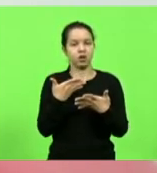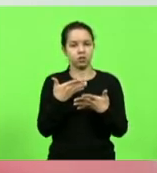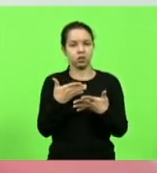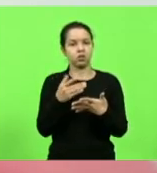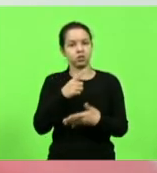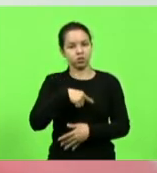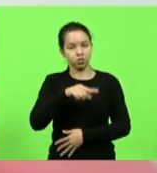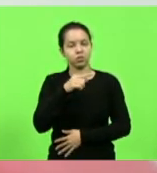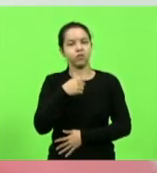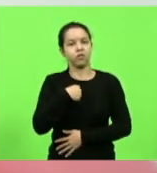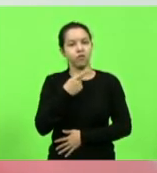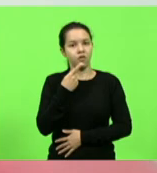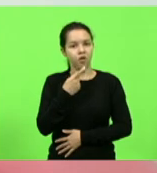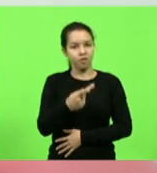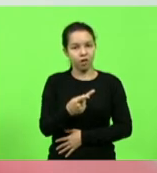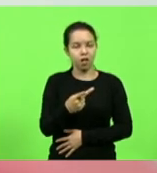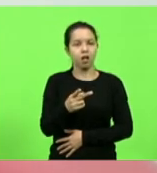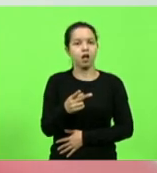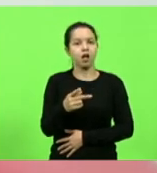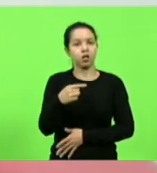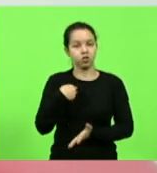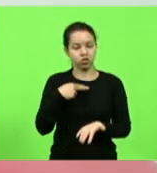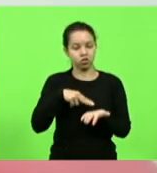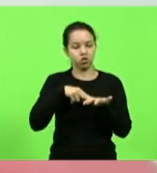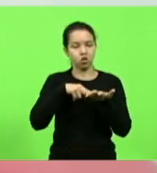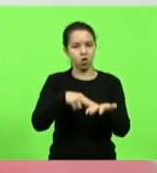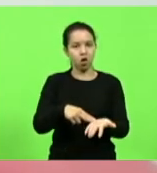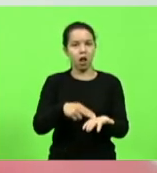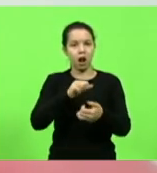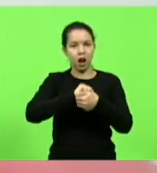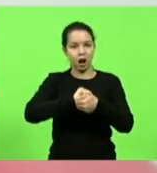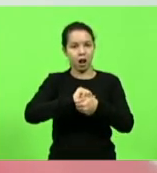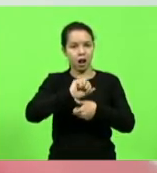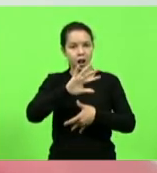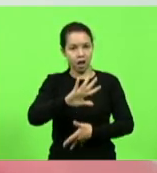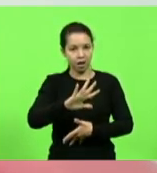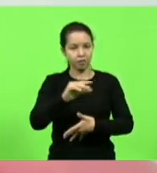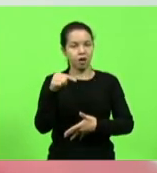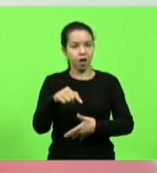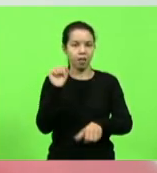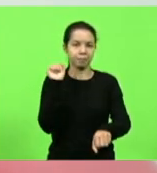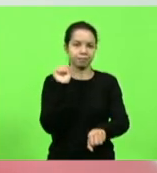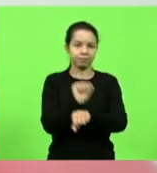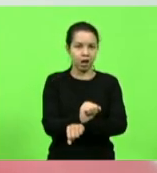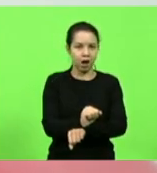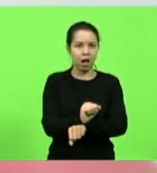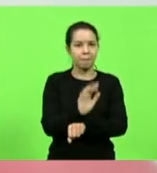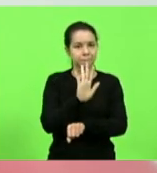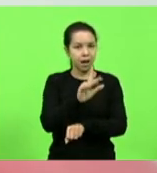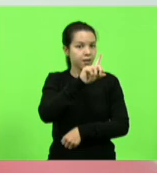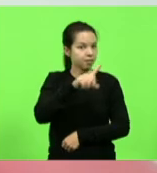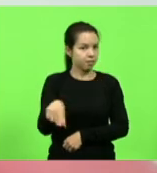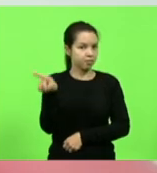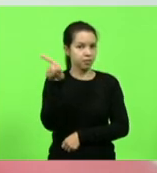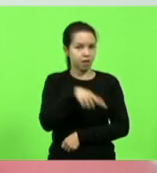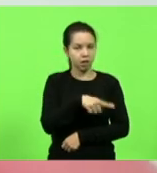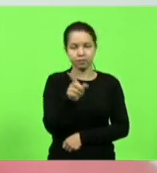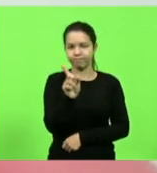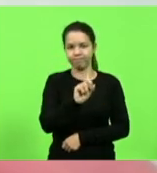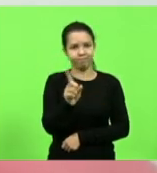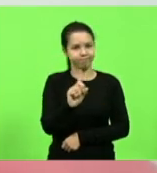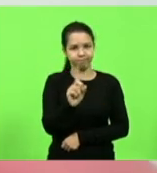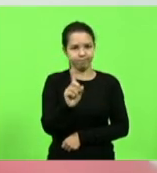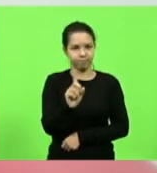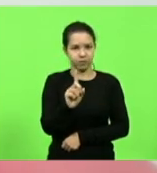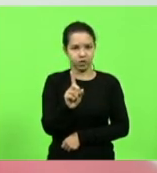viemos nesta nota dizer que nossa live está suspensa, mas nunca cancelada. Quando tudo que não